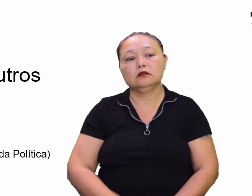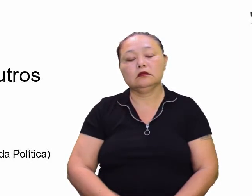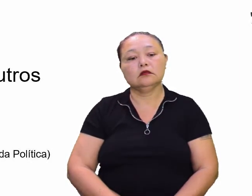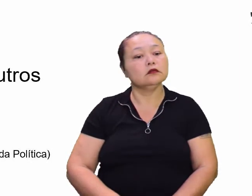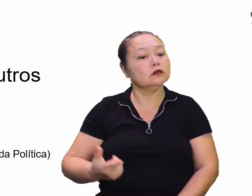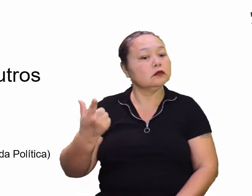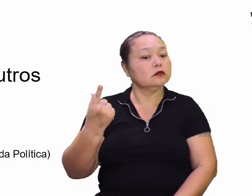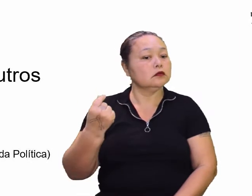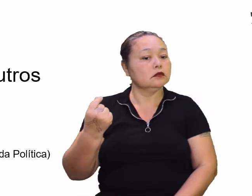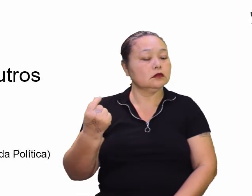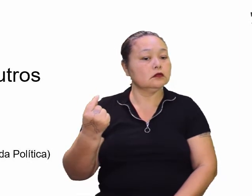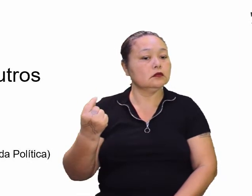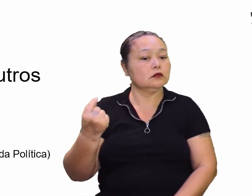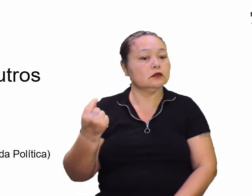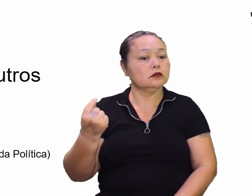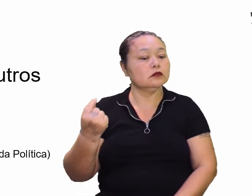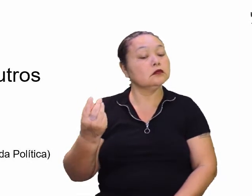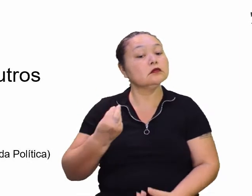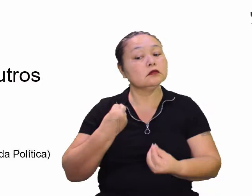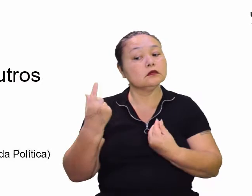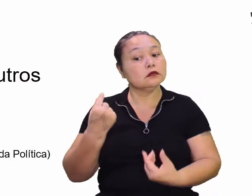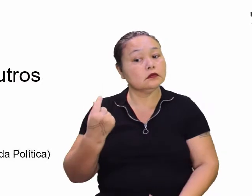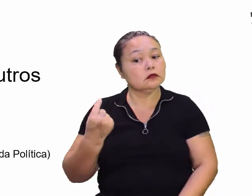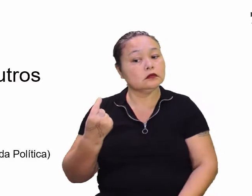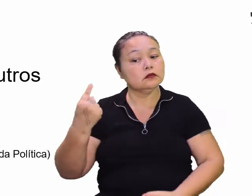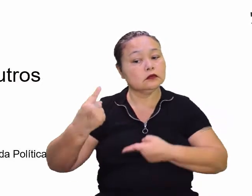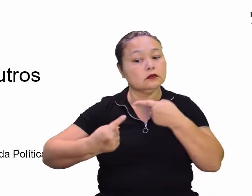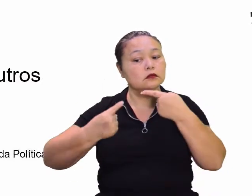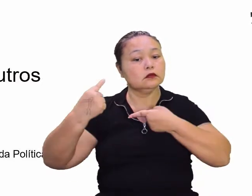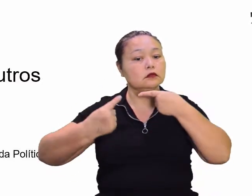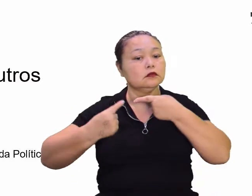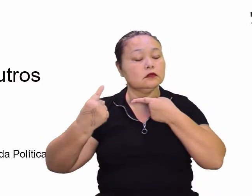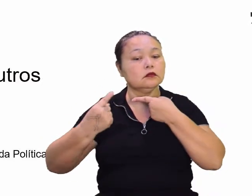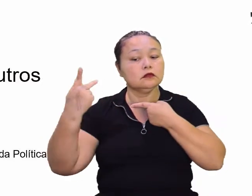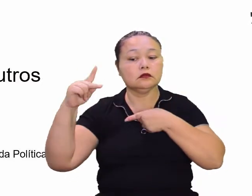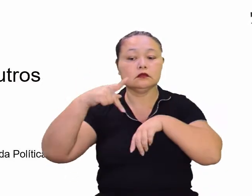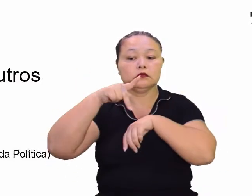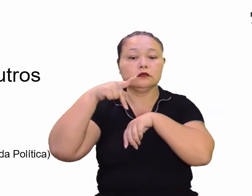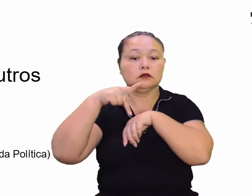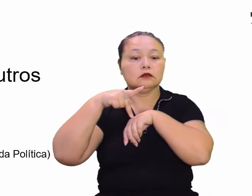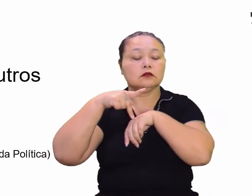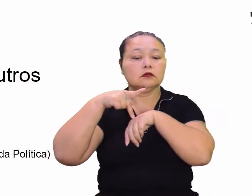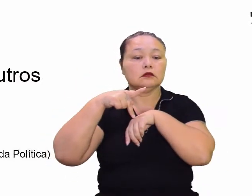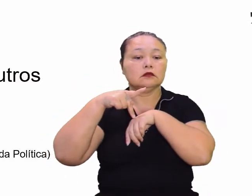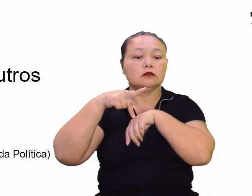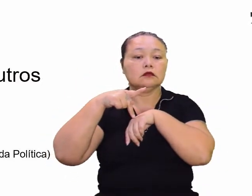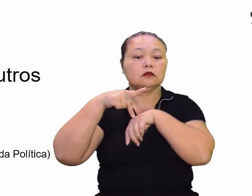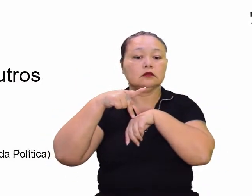As economias. Como que está a economia e a política nesses países,